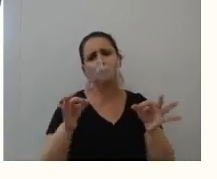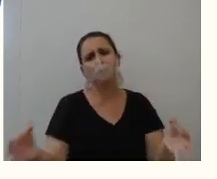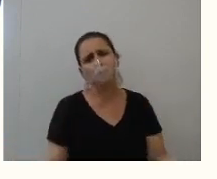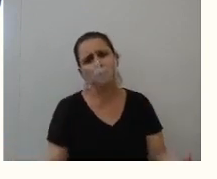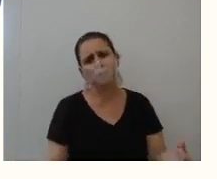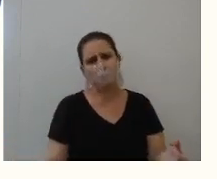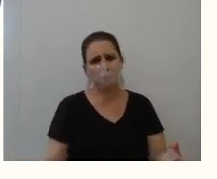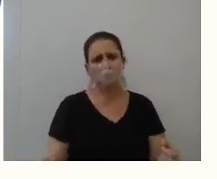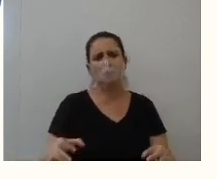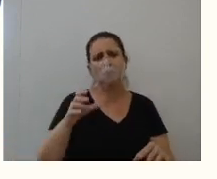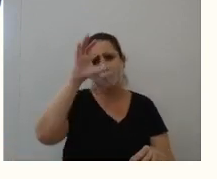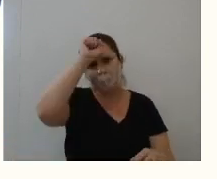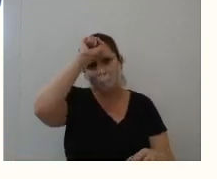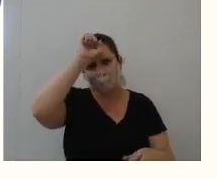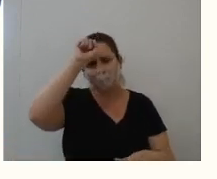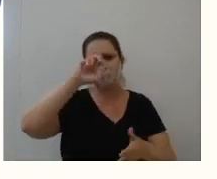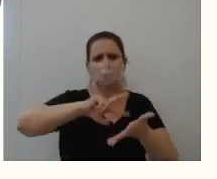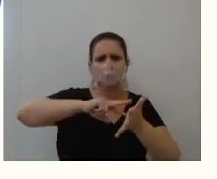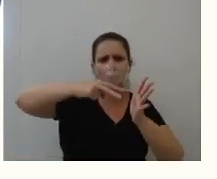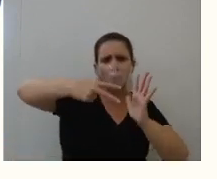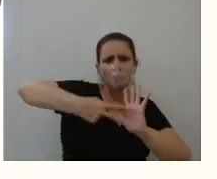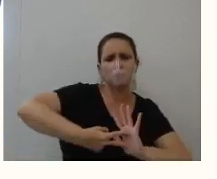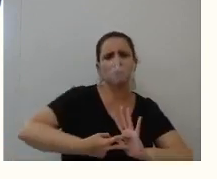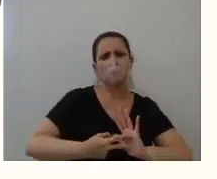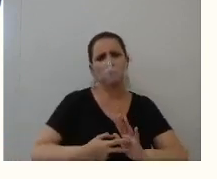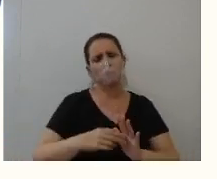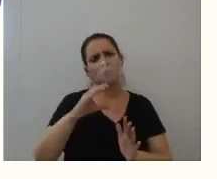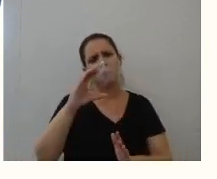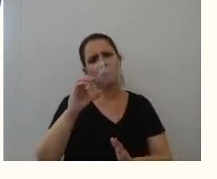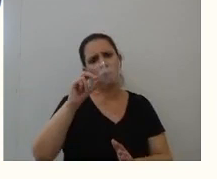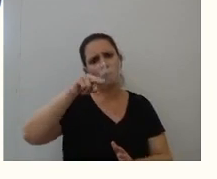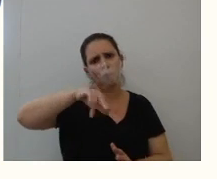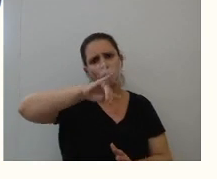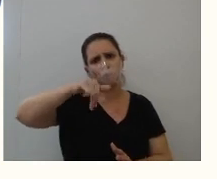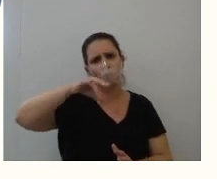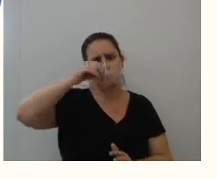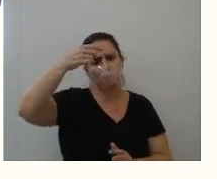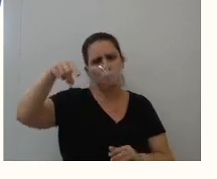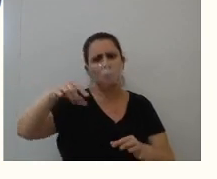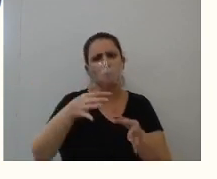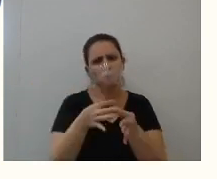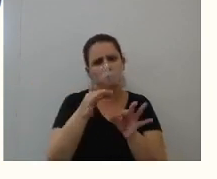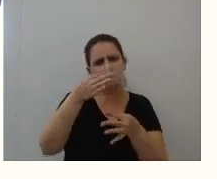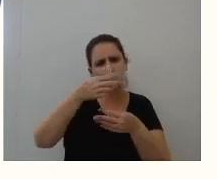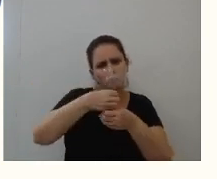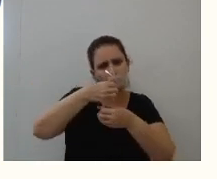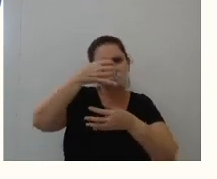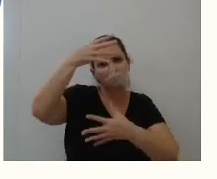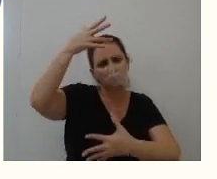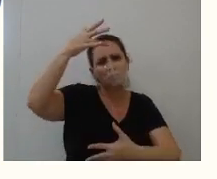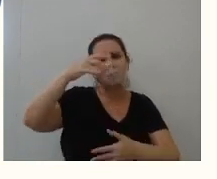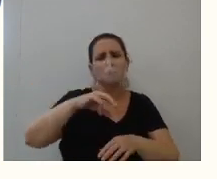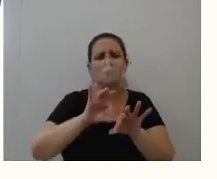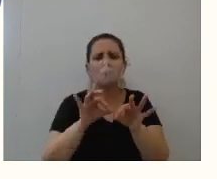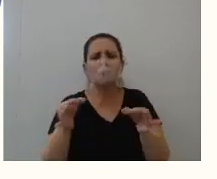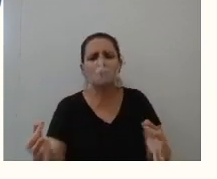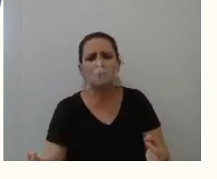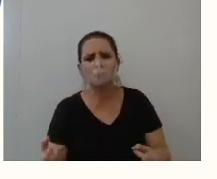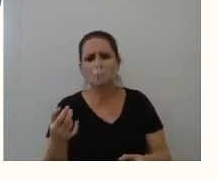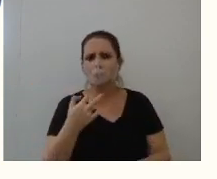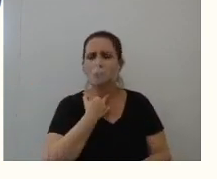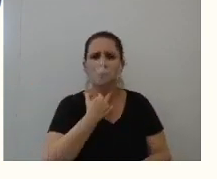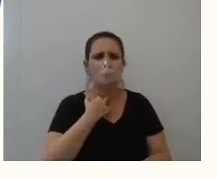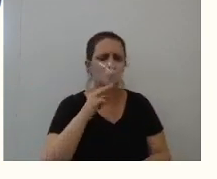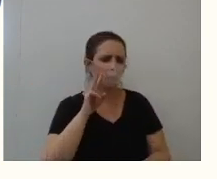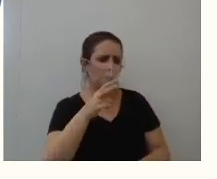o sentido, o valor semântico dessas conjunções. É um assunto grande, mas é simples. Não podem ver um cachorro